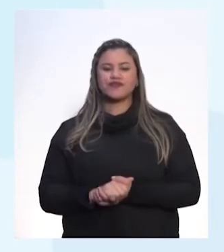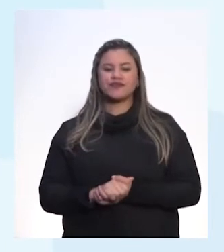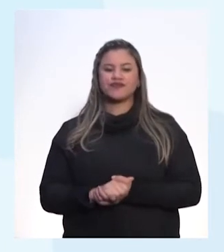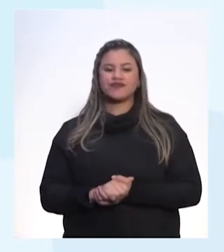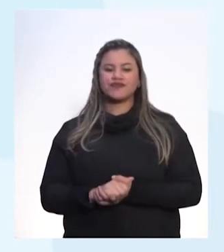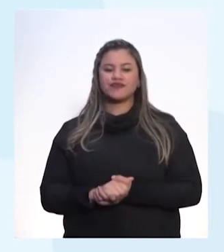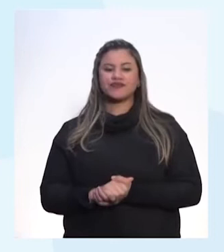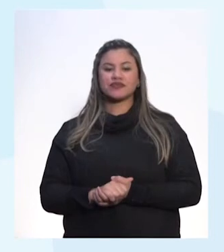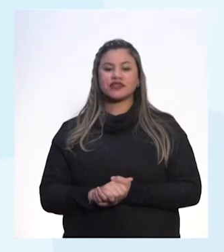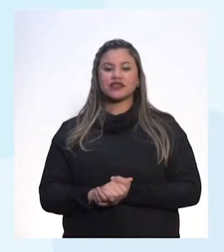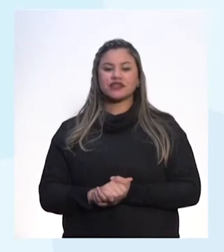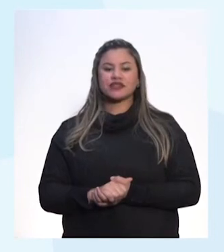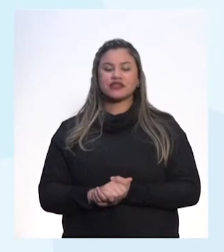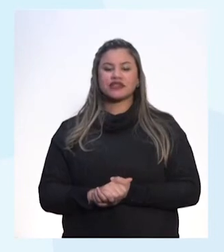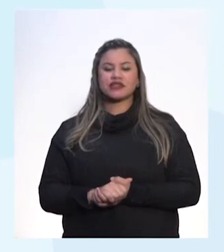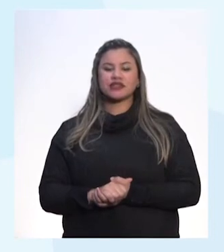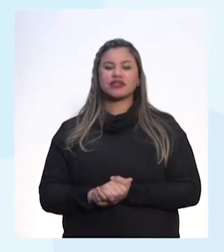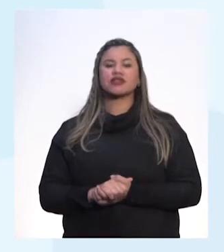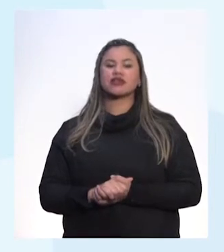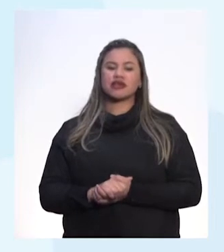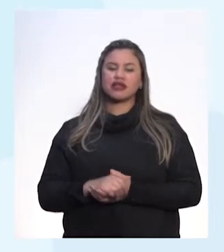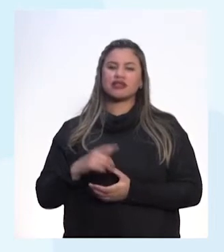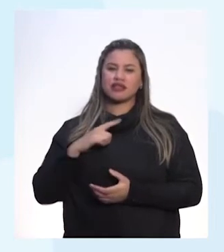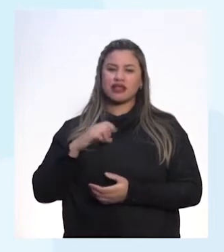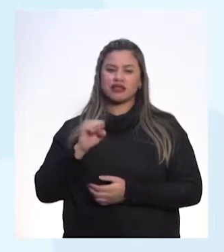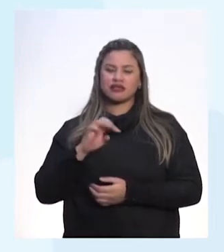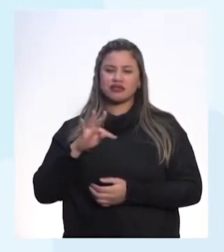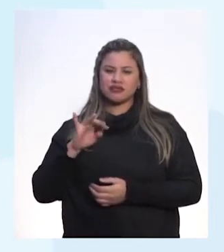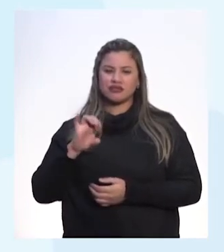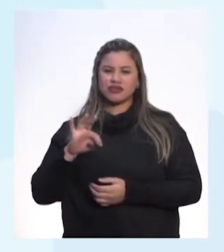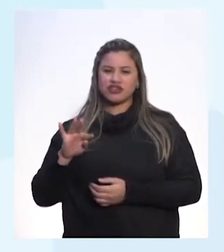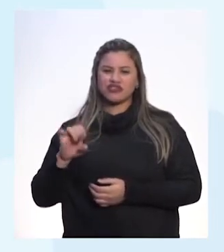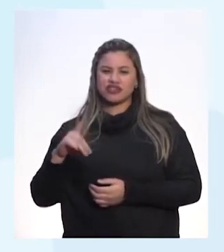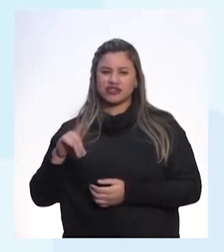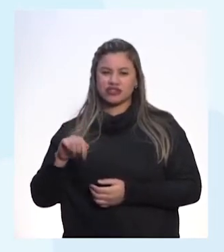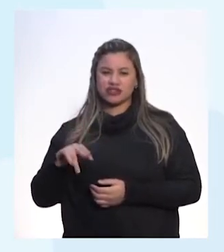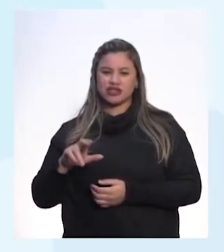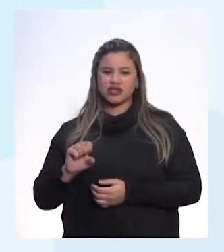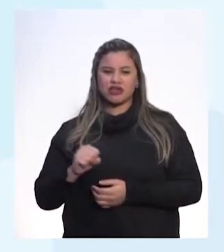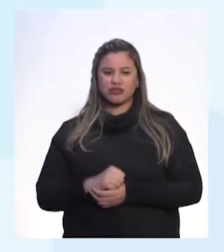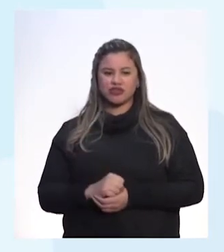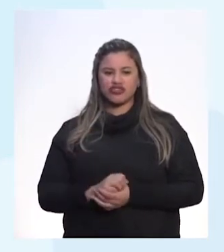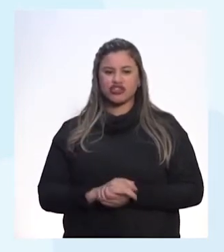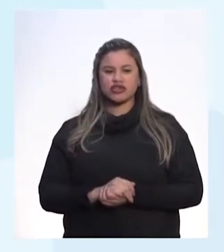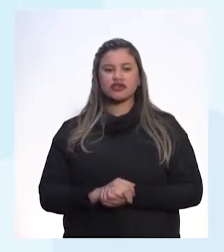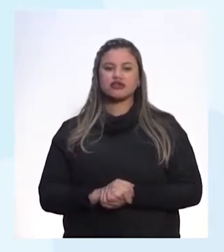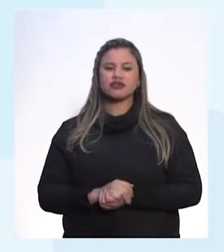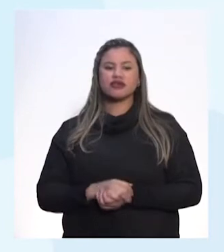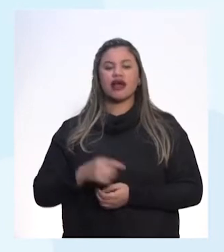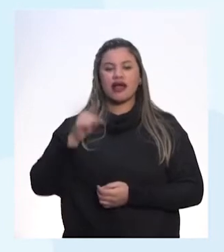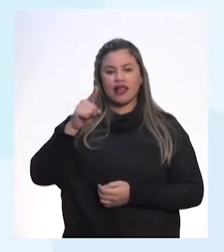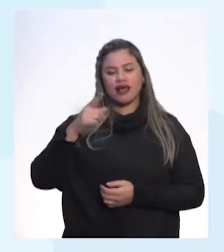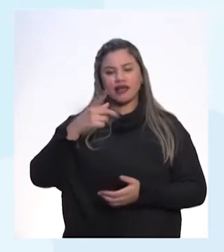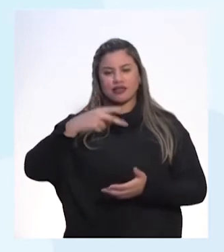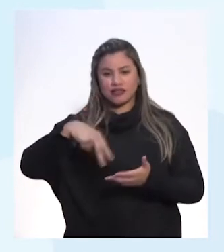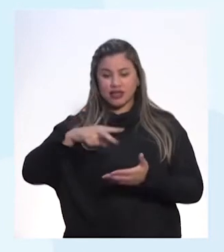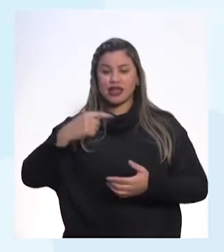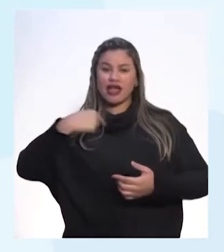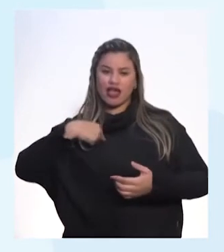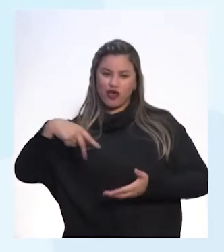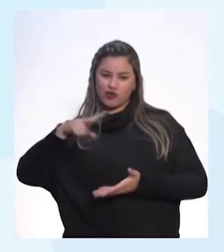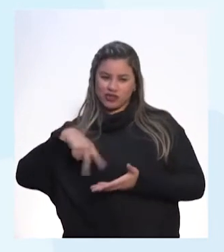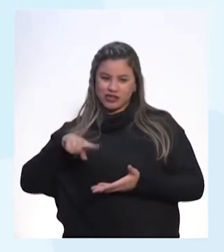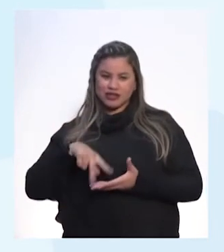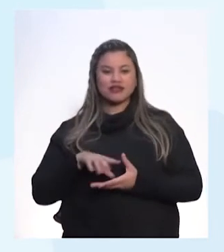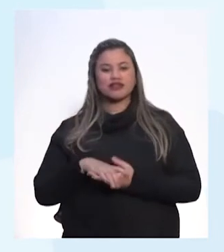contemporâneas, digamos assim. Né? As street dance também aparecem muito nesse filme. Ela Dança Eu Danço, que vocês citaram bastante aí. Fale com Ela, é um outro